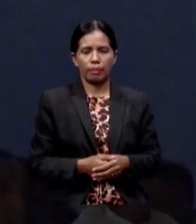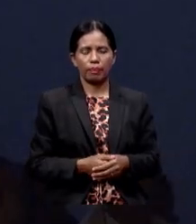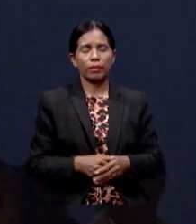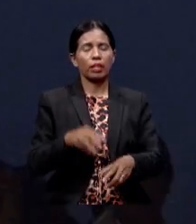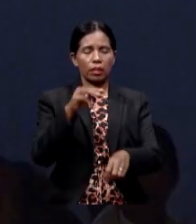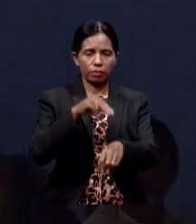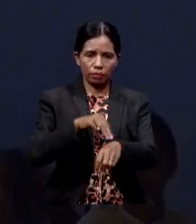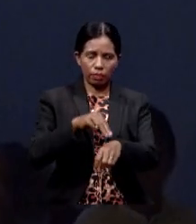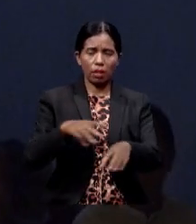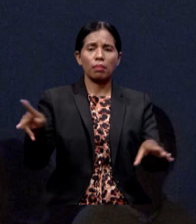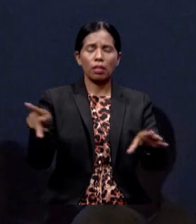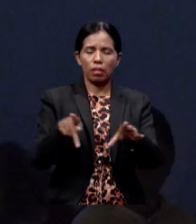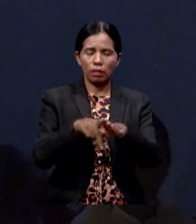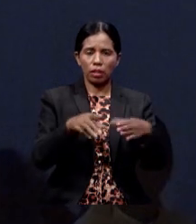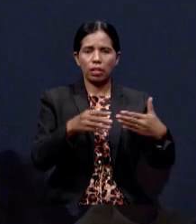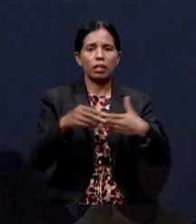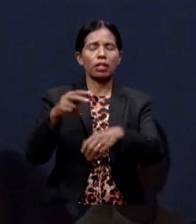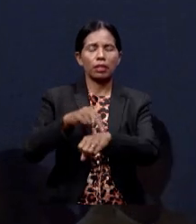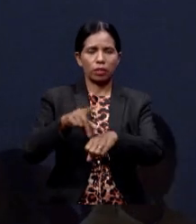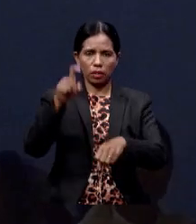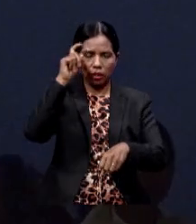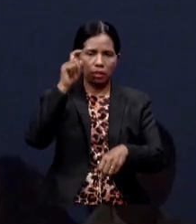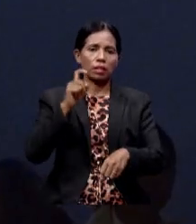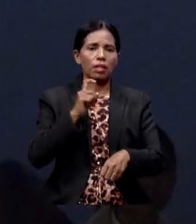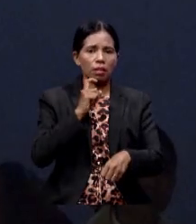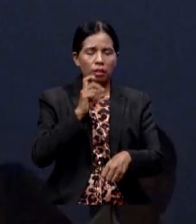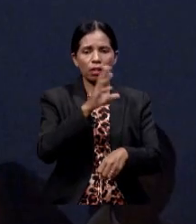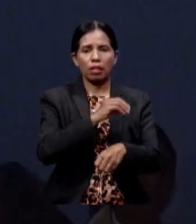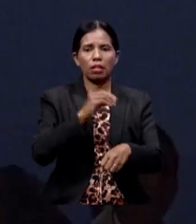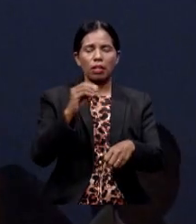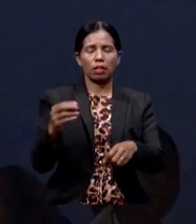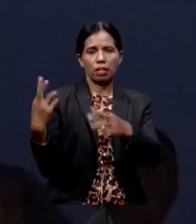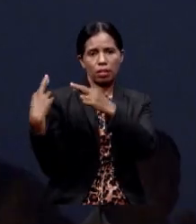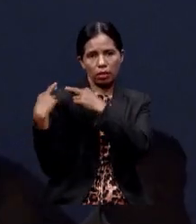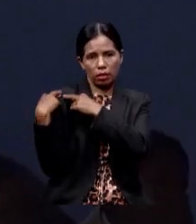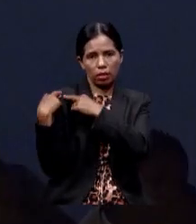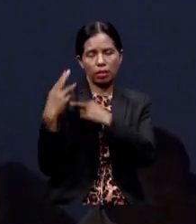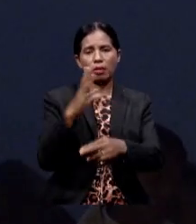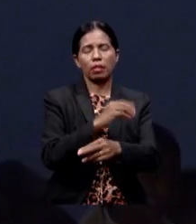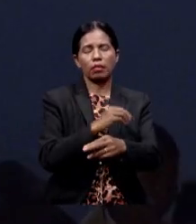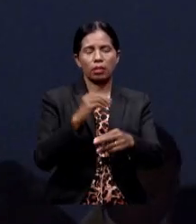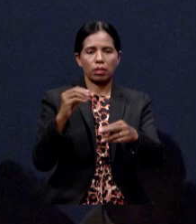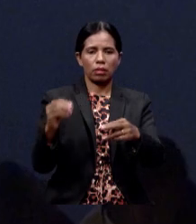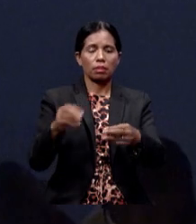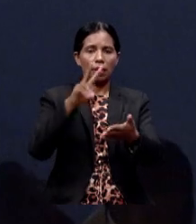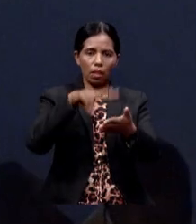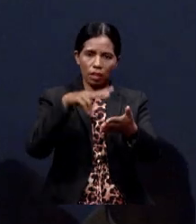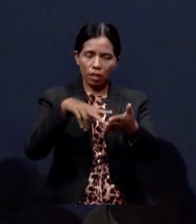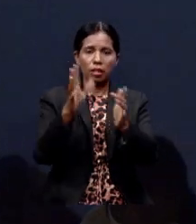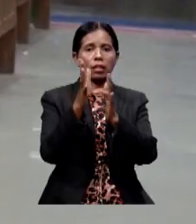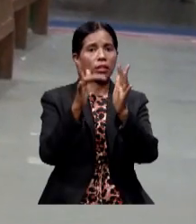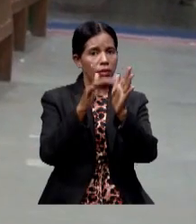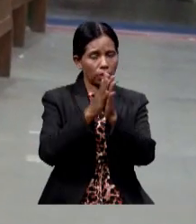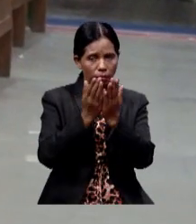Nisane participa moço se líder nacional Kairala Sanana Guzmão nebe responsabiliza ba sétima leitura.